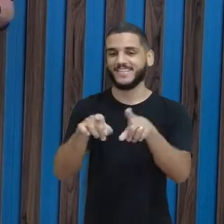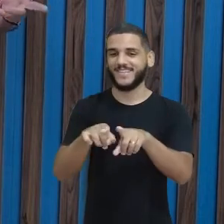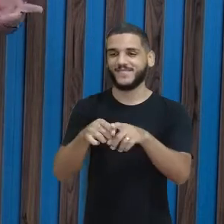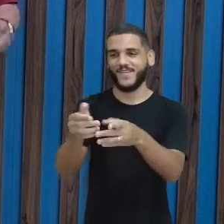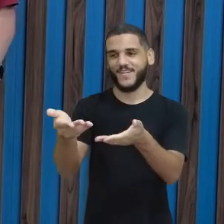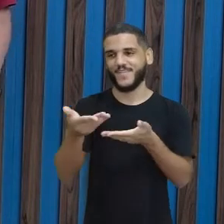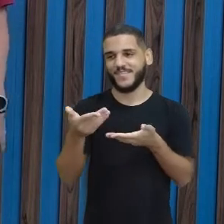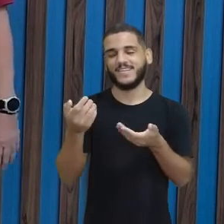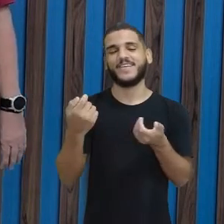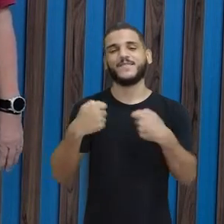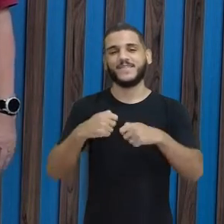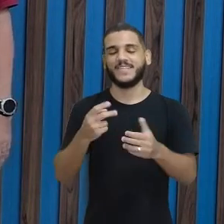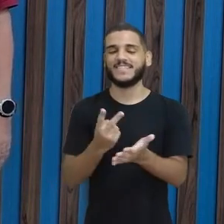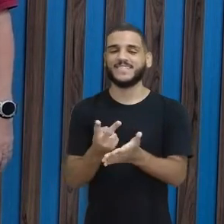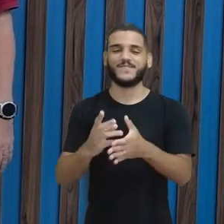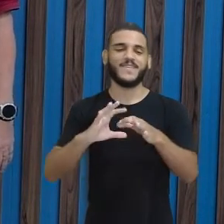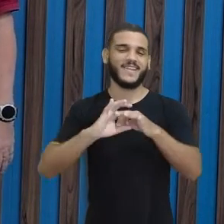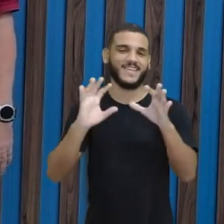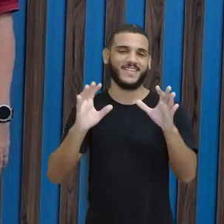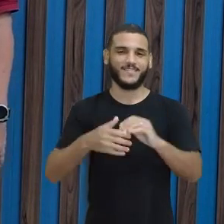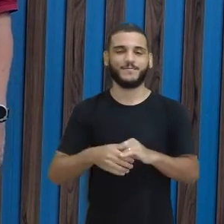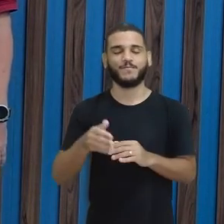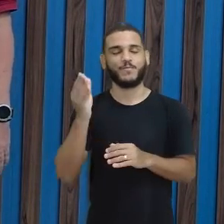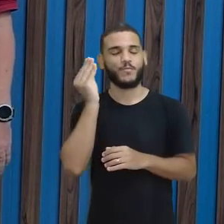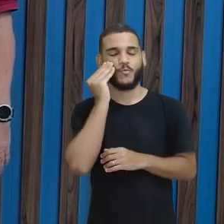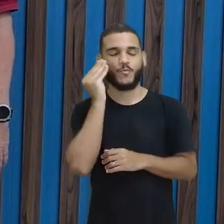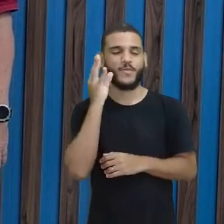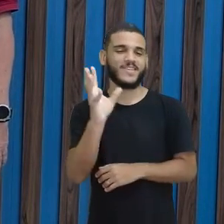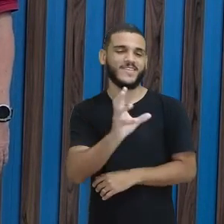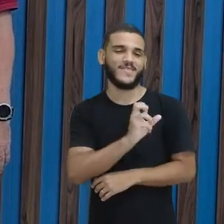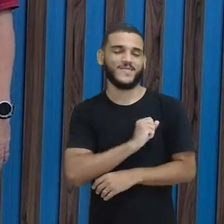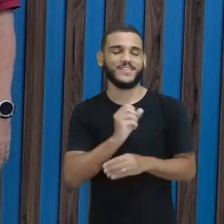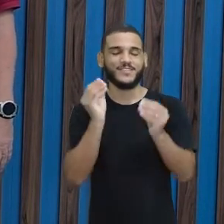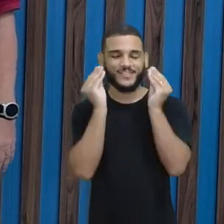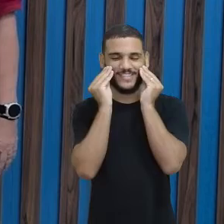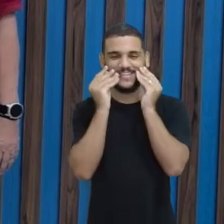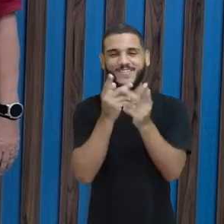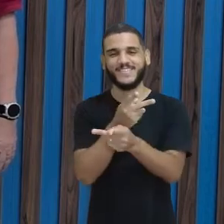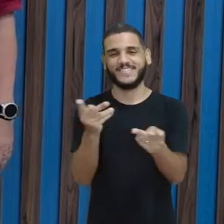recepção e precisando, estou sempre à disposição. Então, meus amores, cheiro para